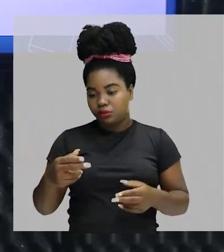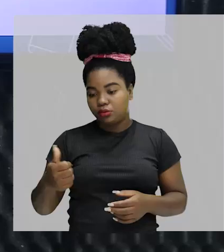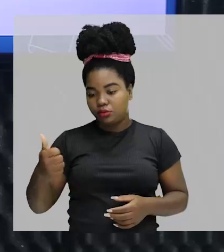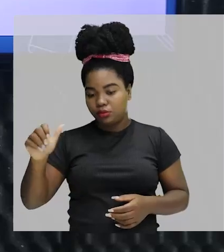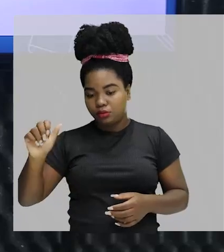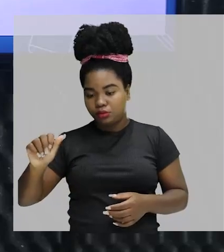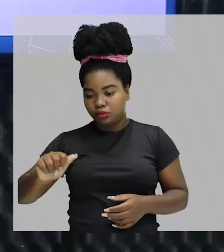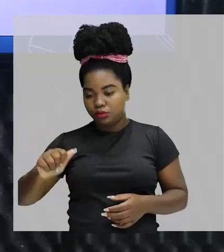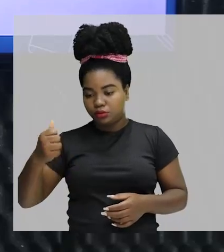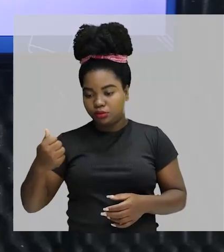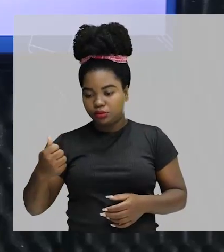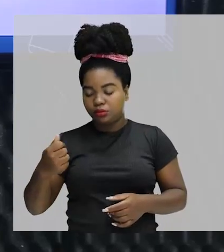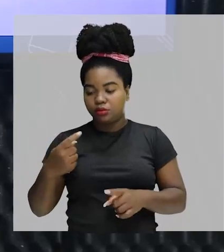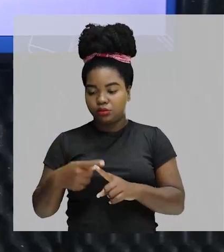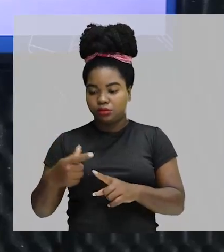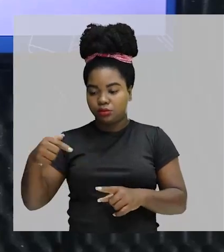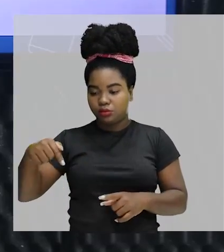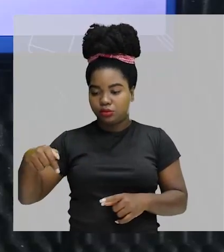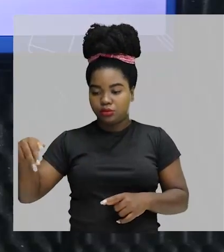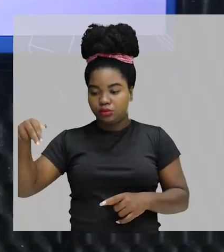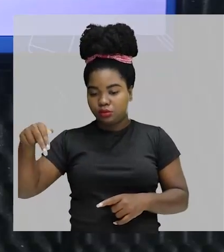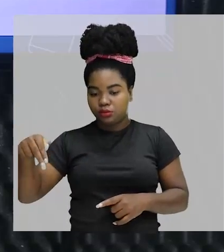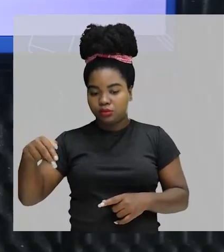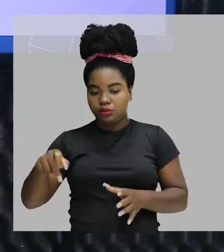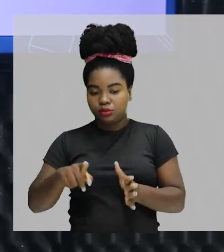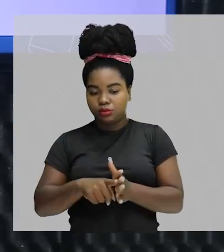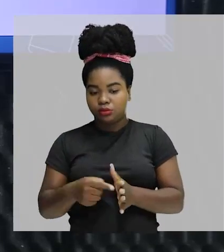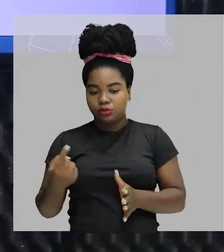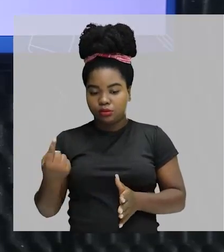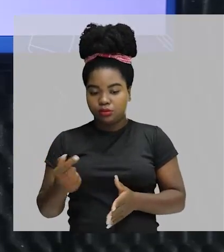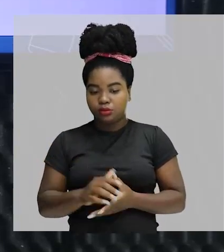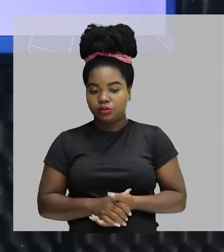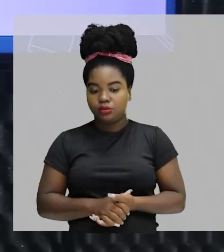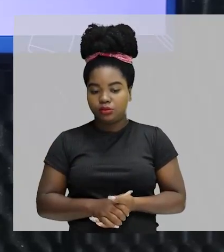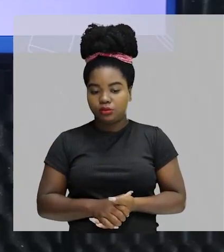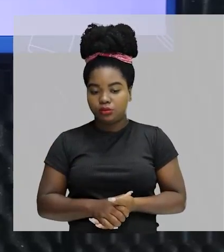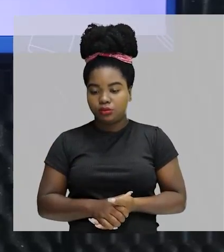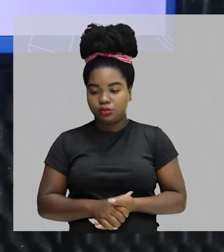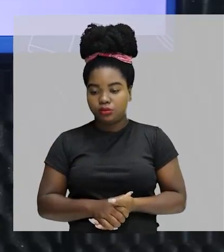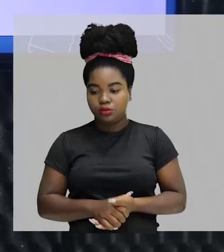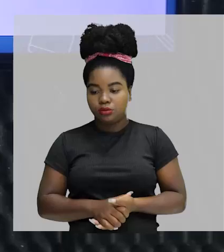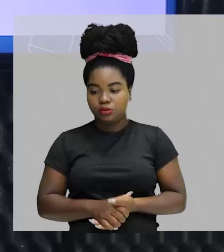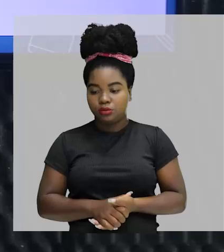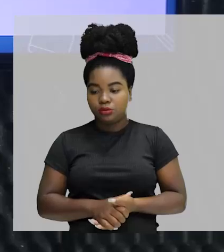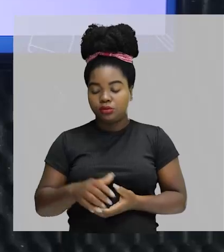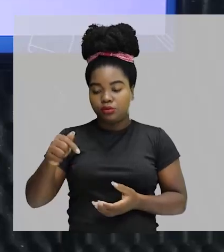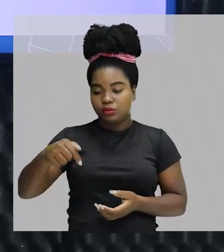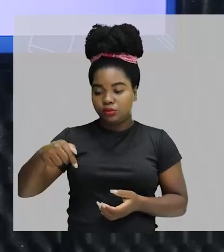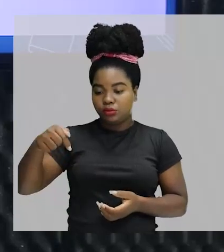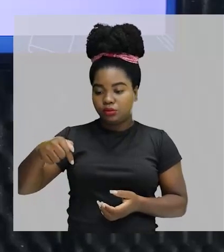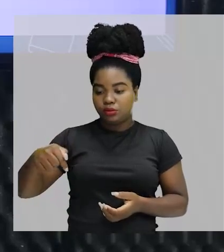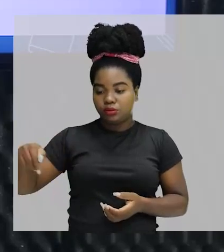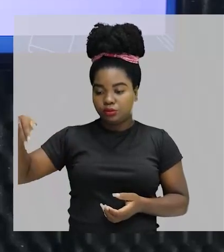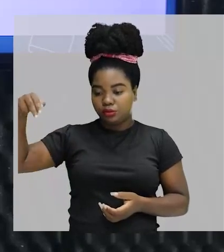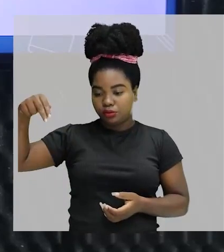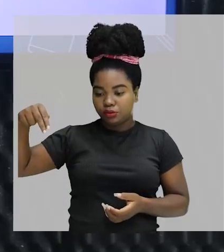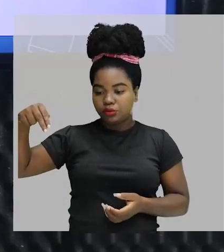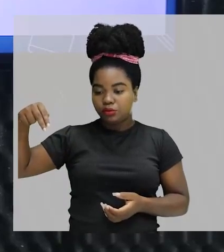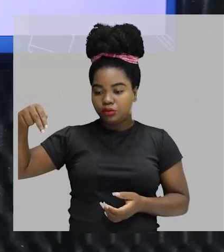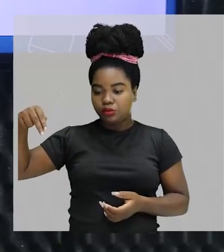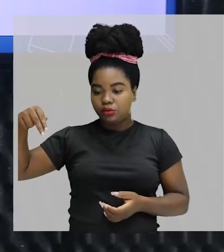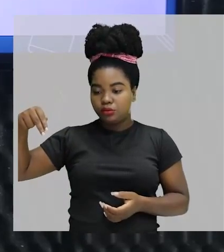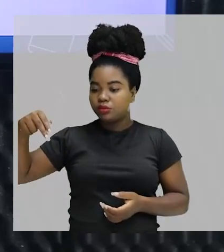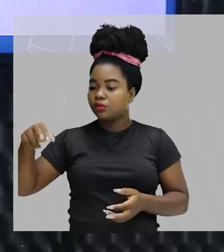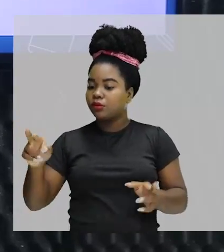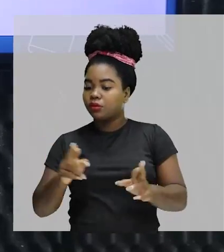vezes Q elevado a n menos 1. Esse expoente da razão Q, ele